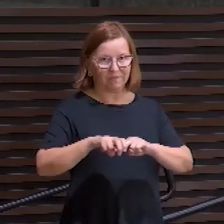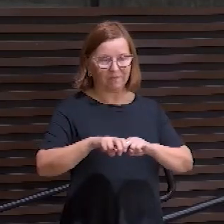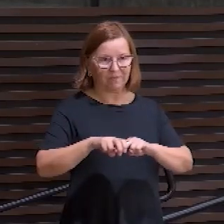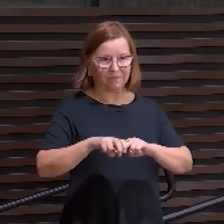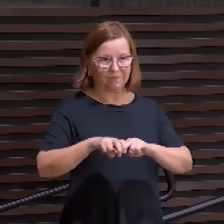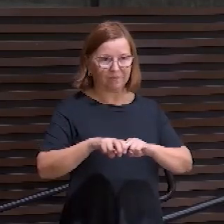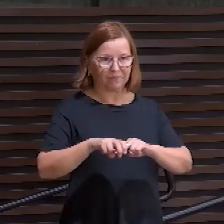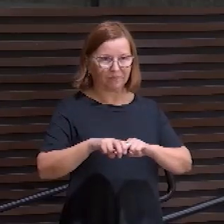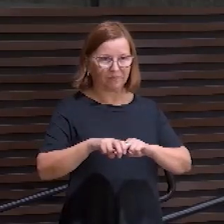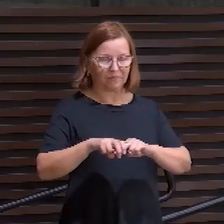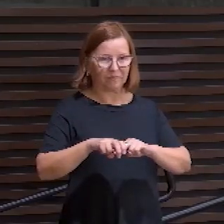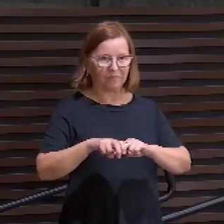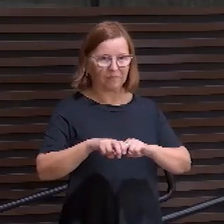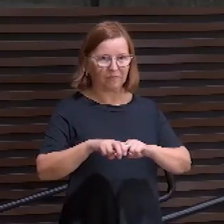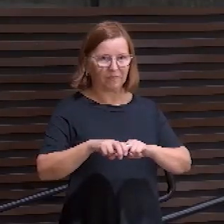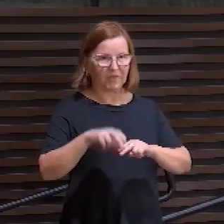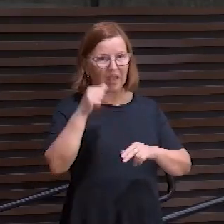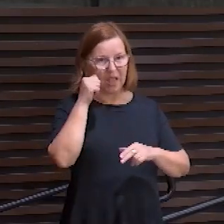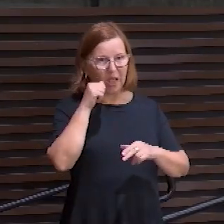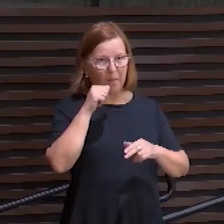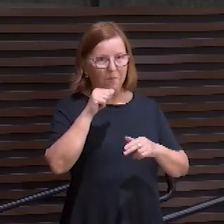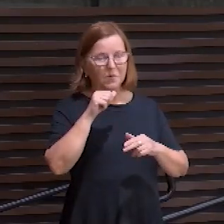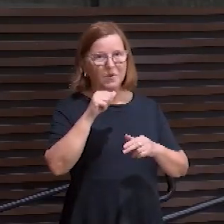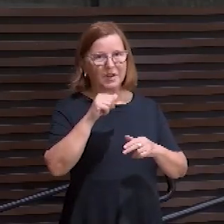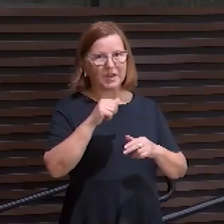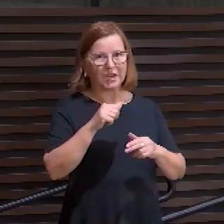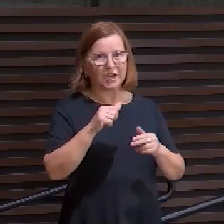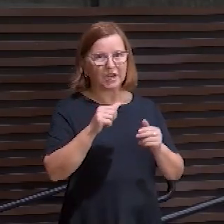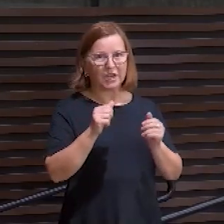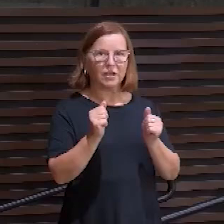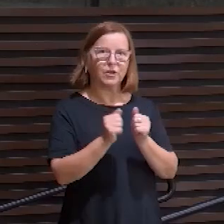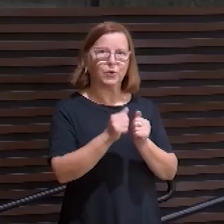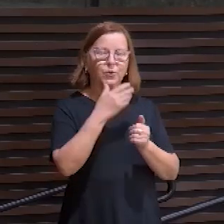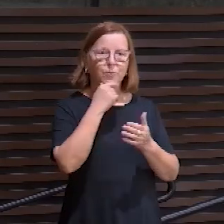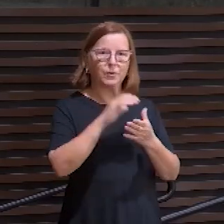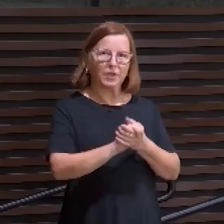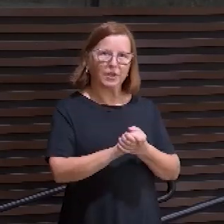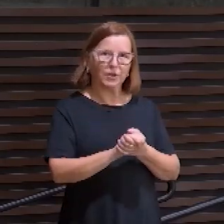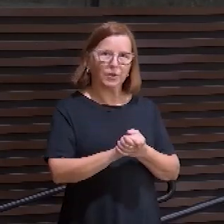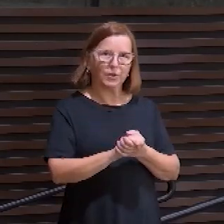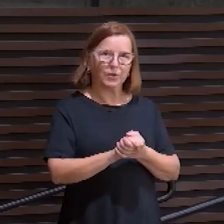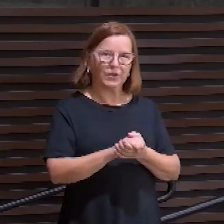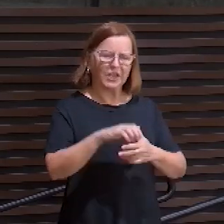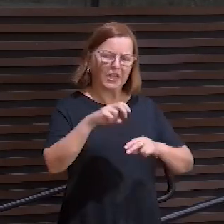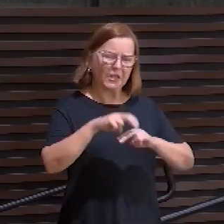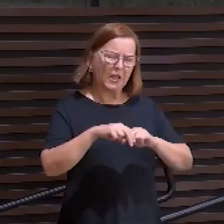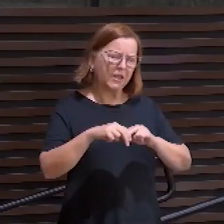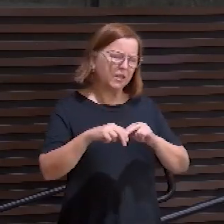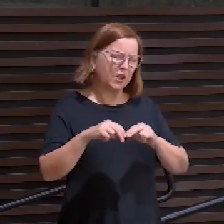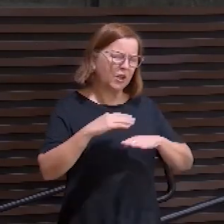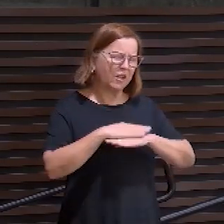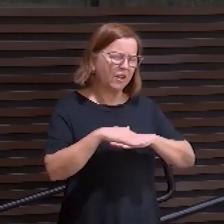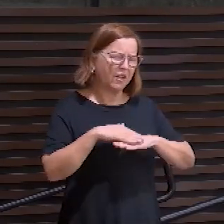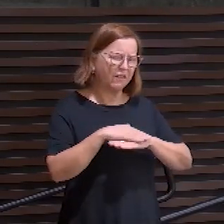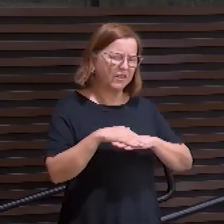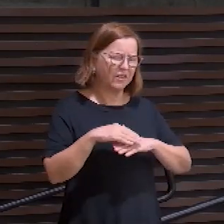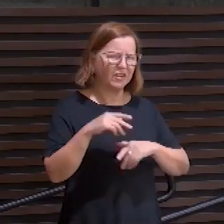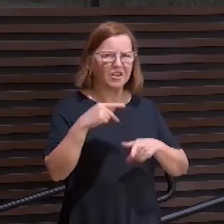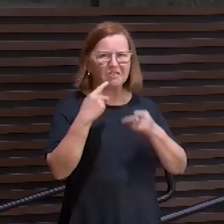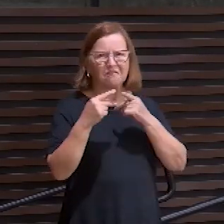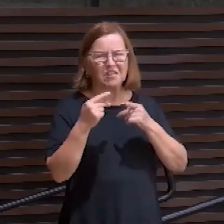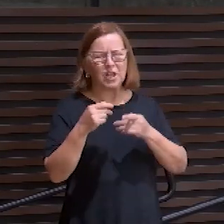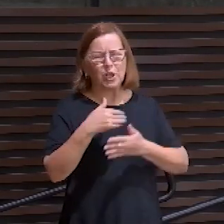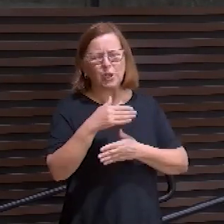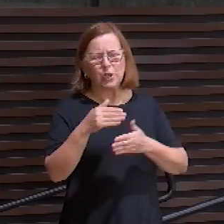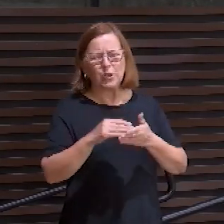marido e conversaram, e o marido desancou a mulher. disse todos os defeitos que a mulher